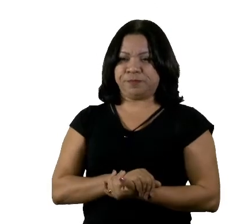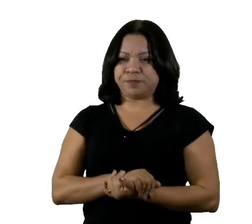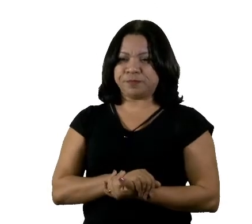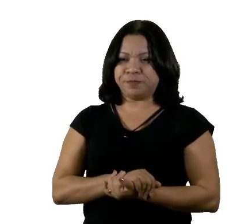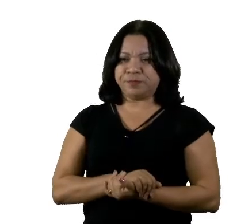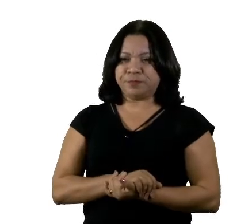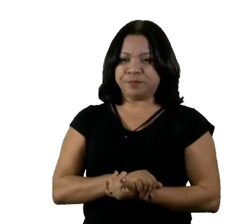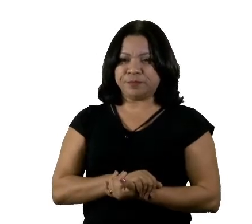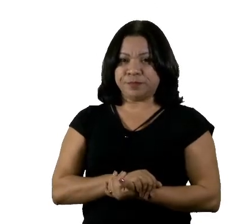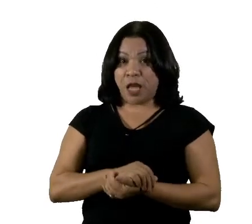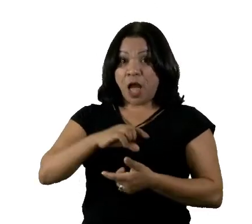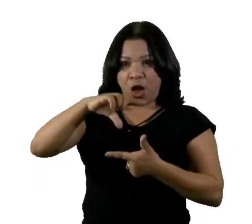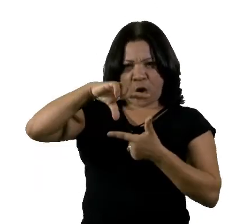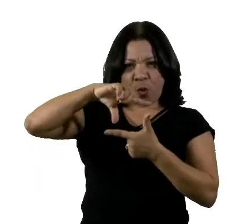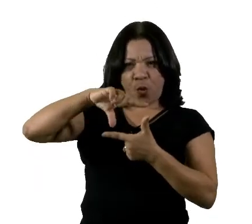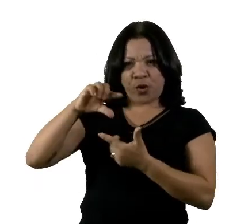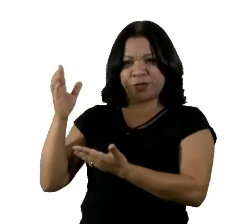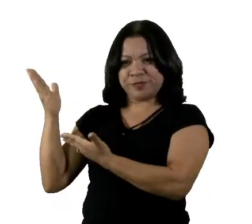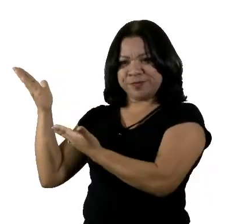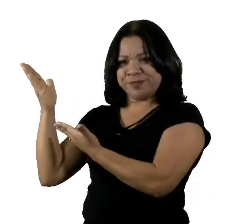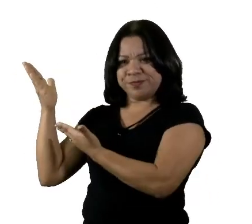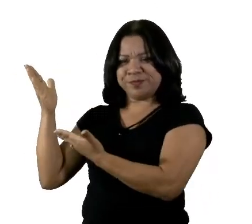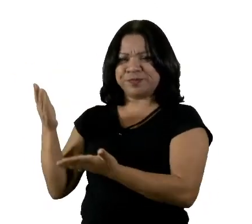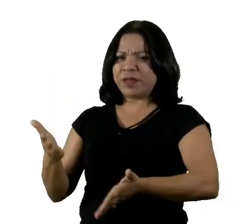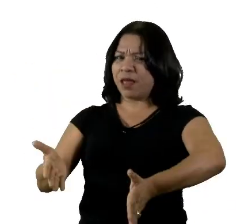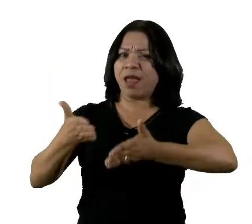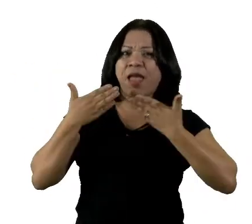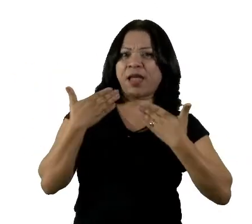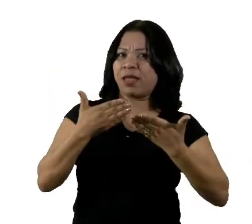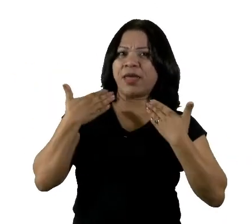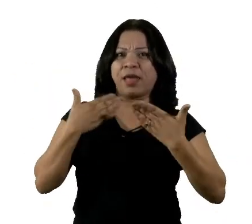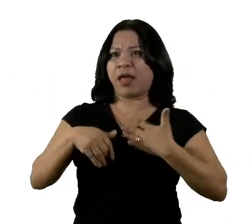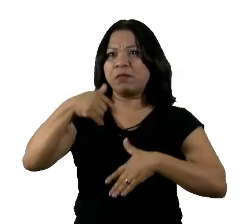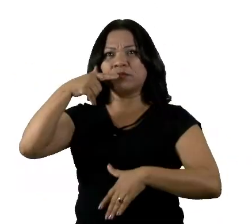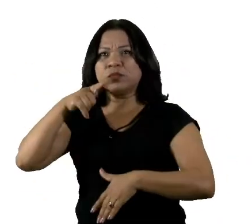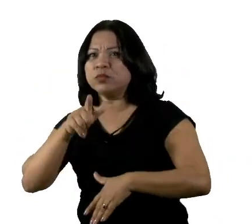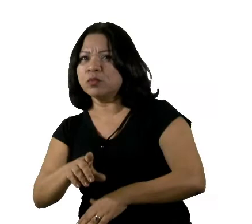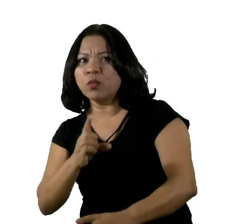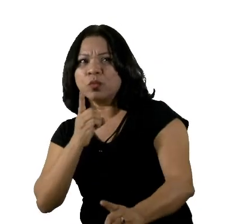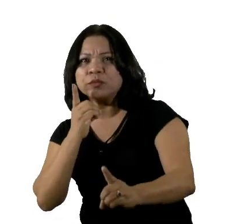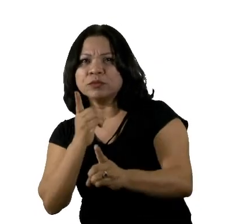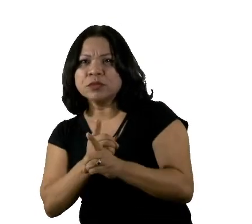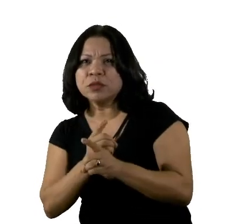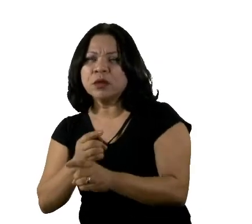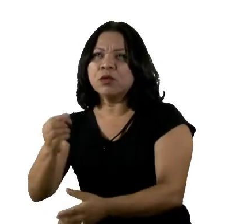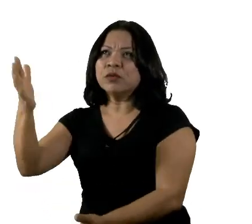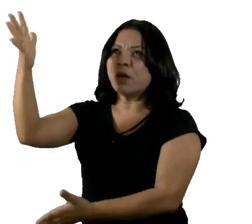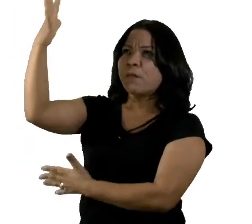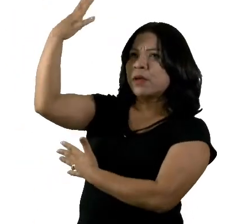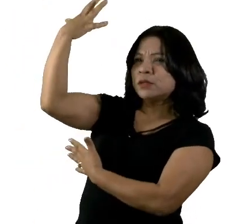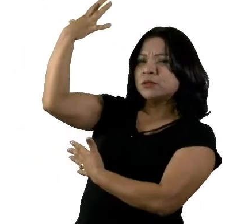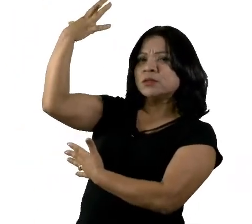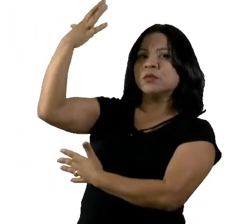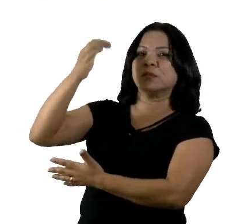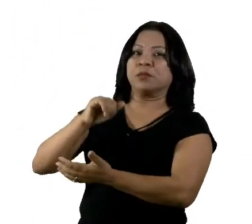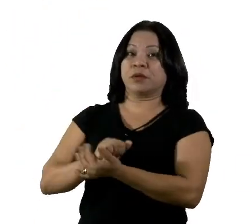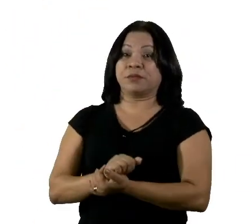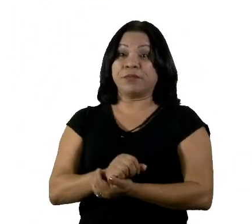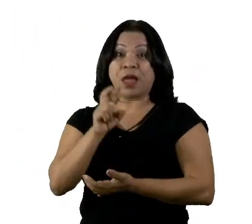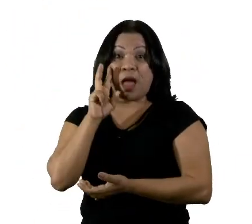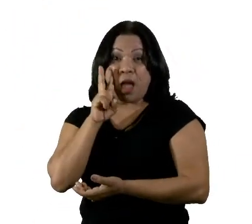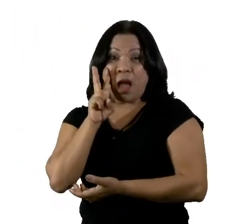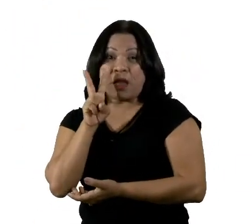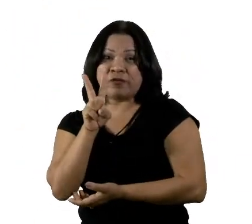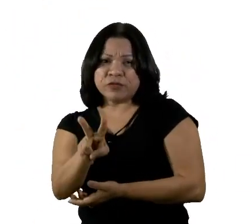Tenho aí essa charge, ó. Que calor, não consigo encontrar uma sombra. Dentro dessa temática ambiental, aí a gente aborda